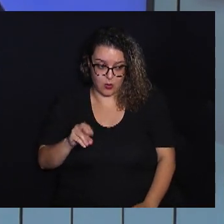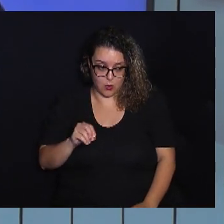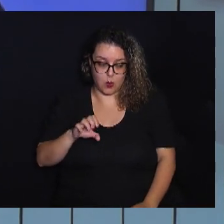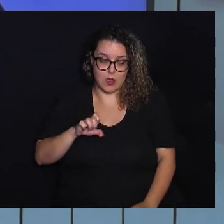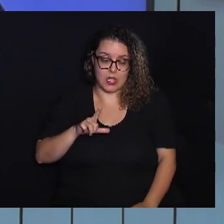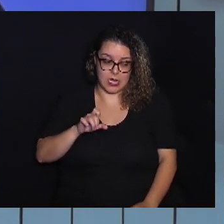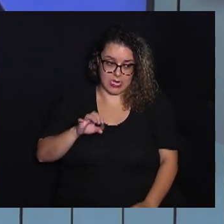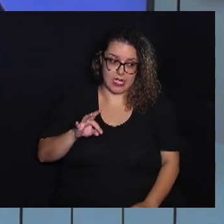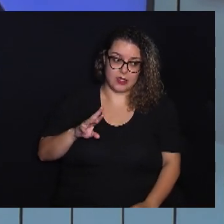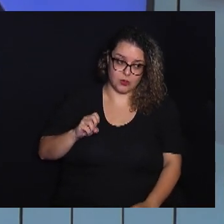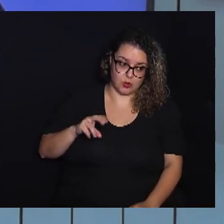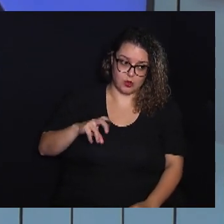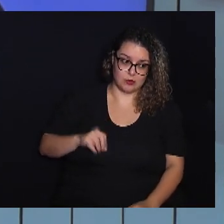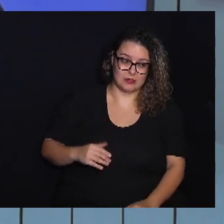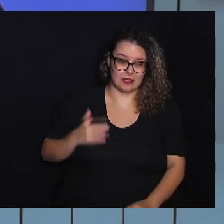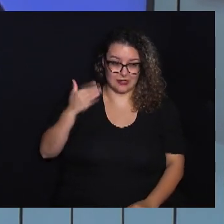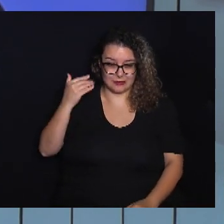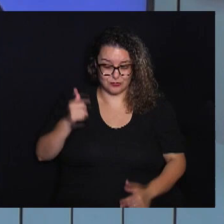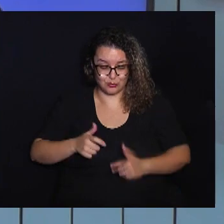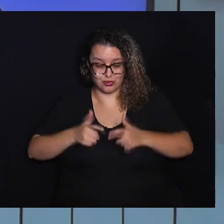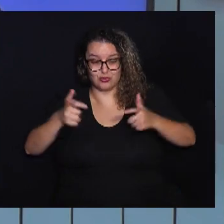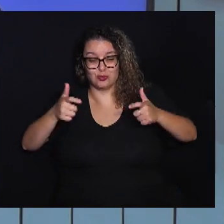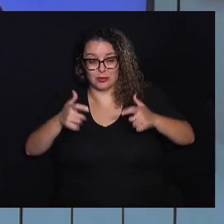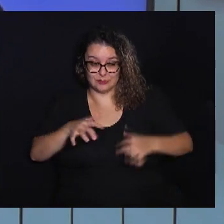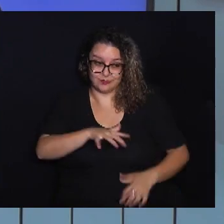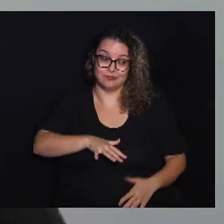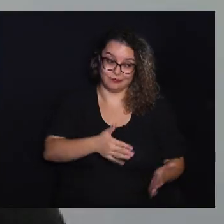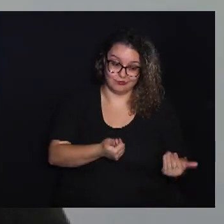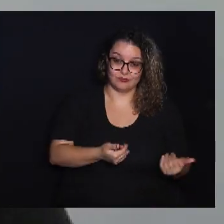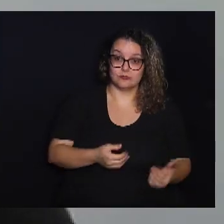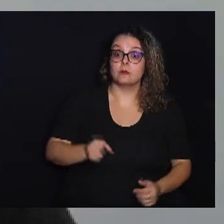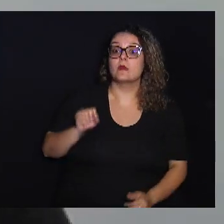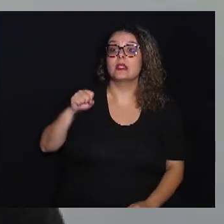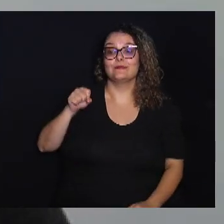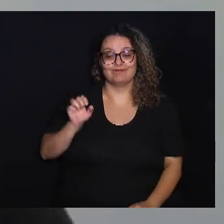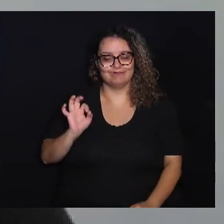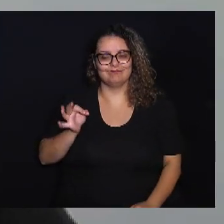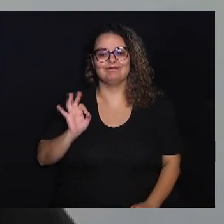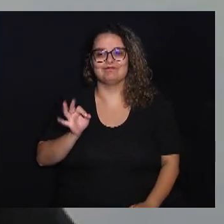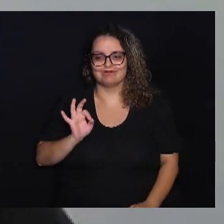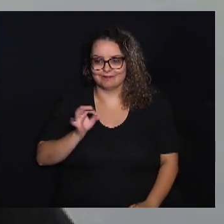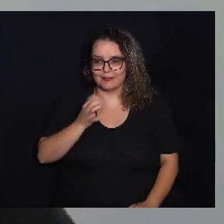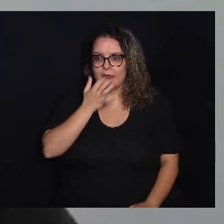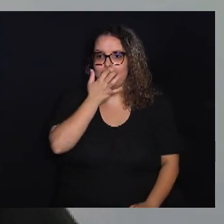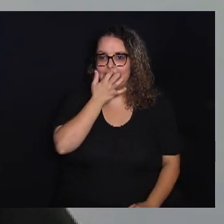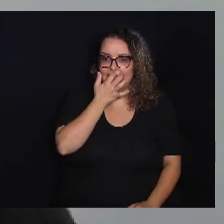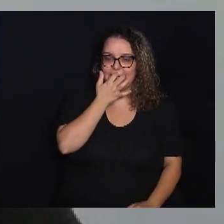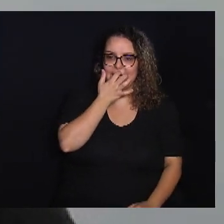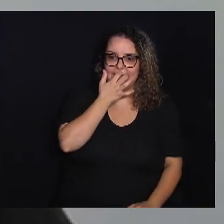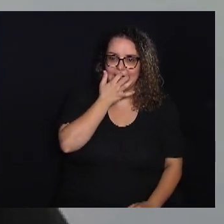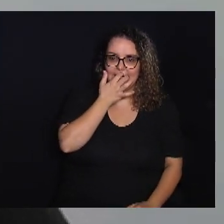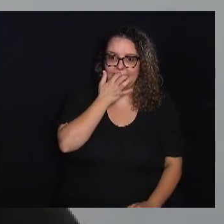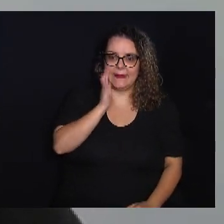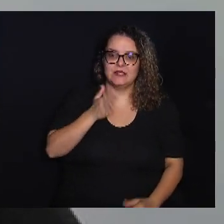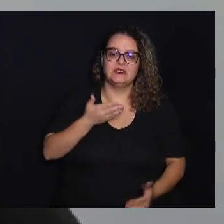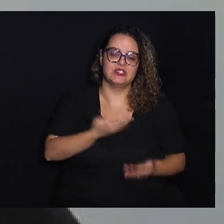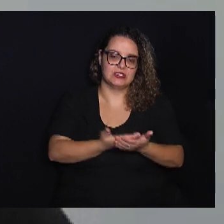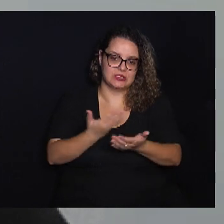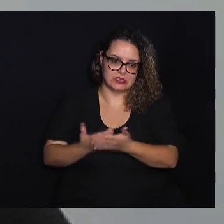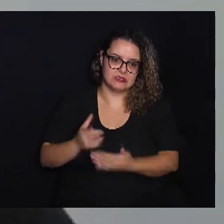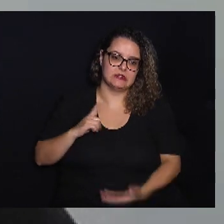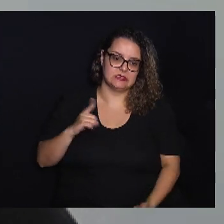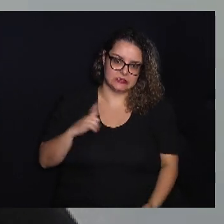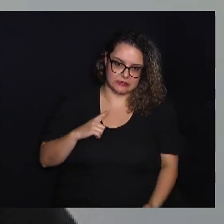entre os jovens. Uhum. Com certeza, viu? Hoje a gente já tem estudos comprovando que os